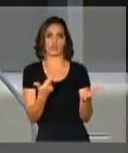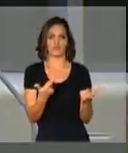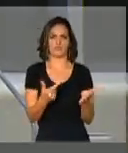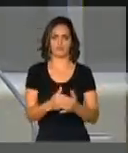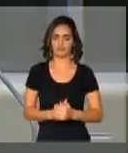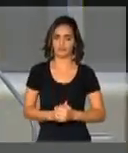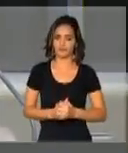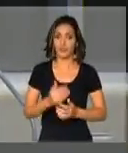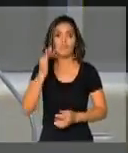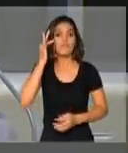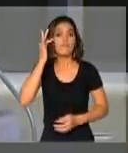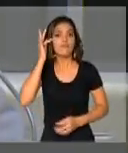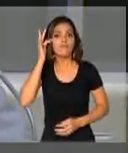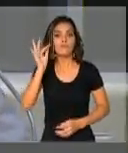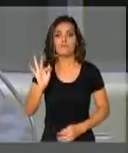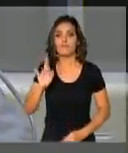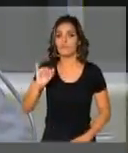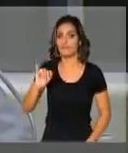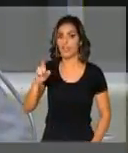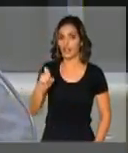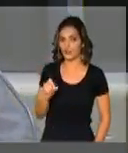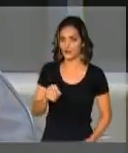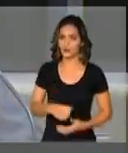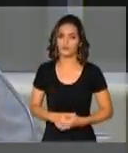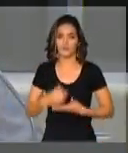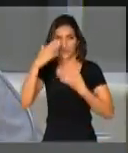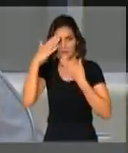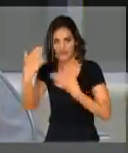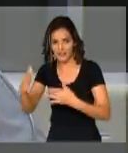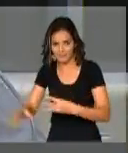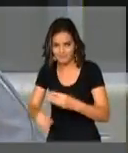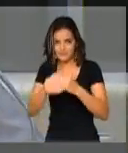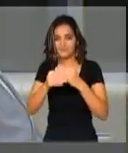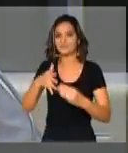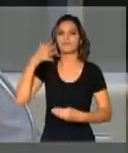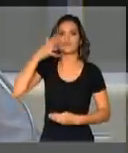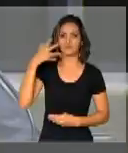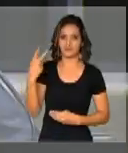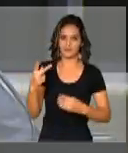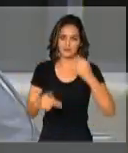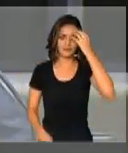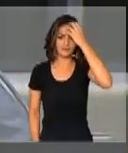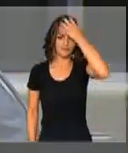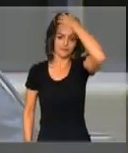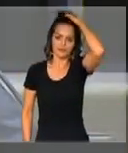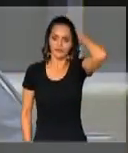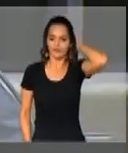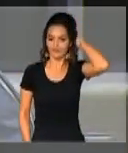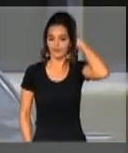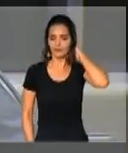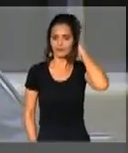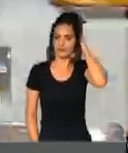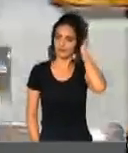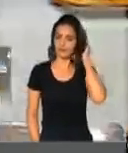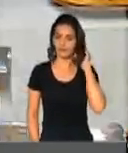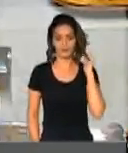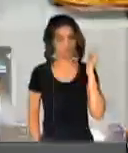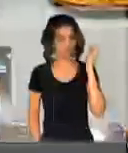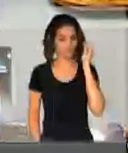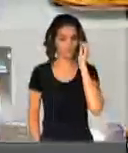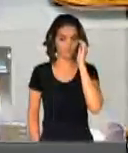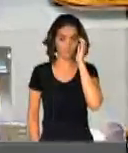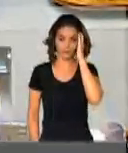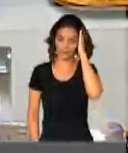No Freixo. Deputado Odair, obrigado pela parte. Dizer que não é verdadeira